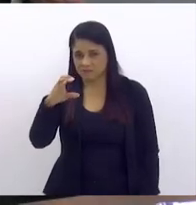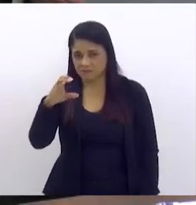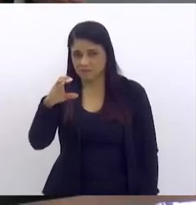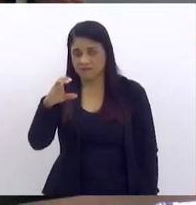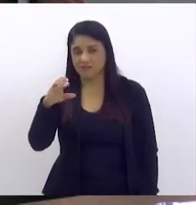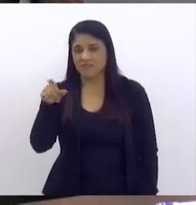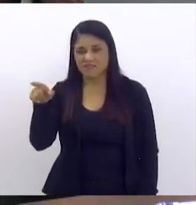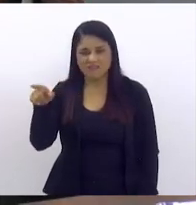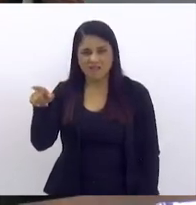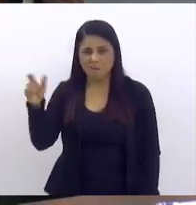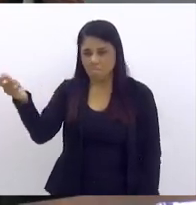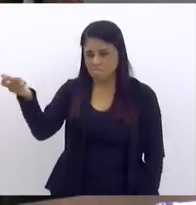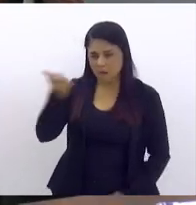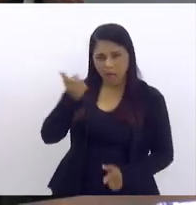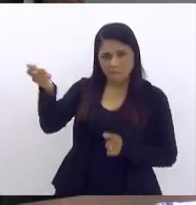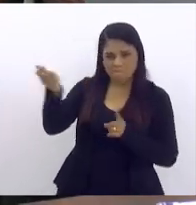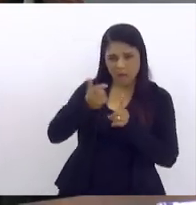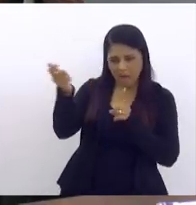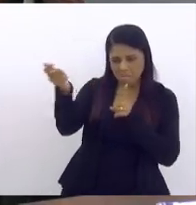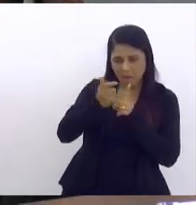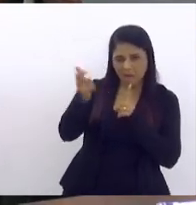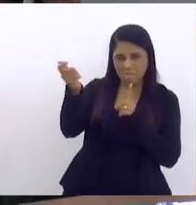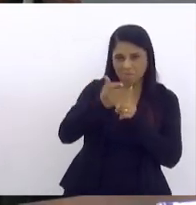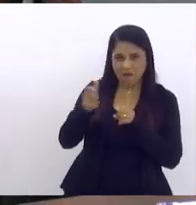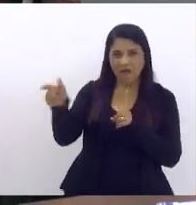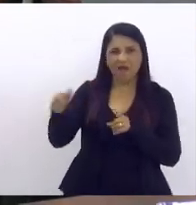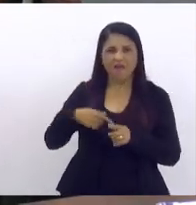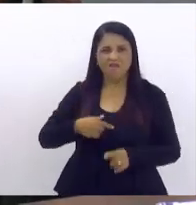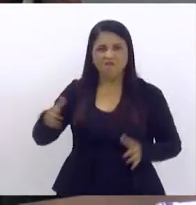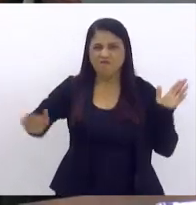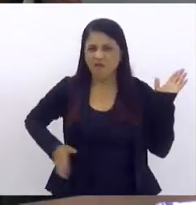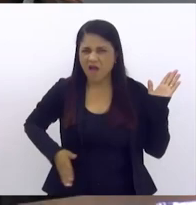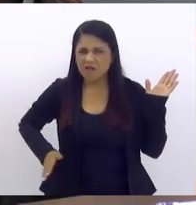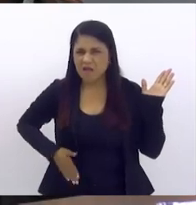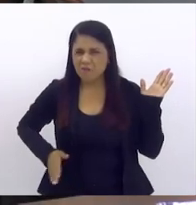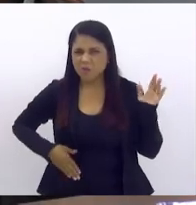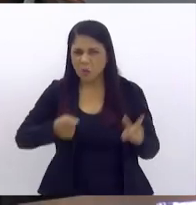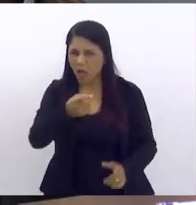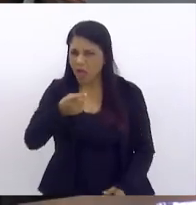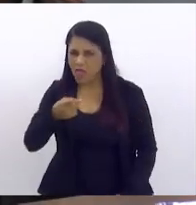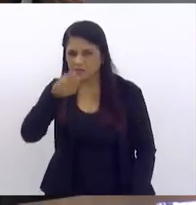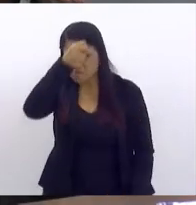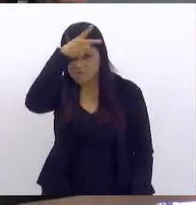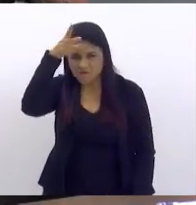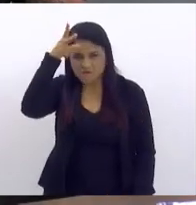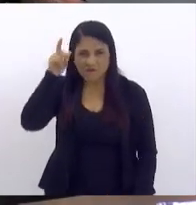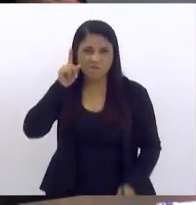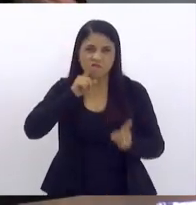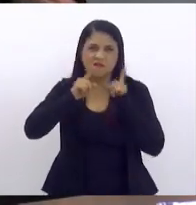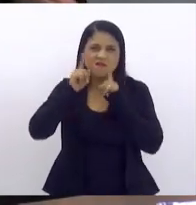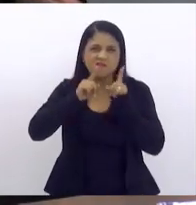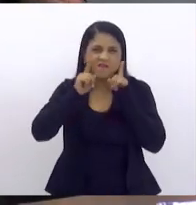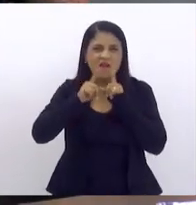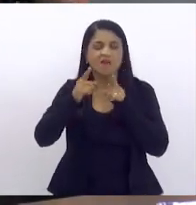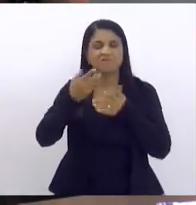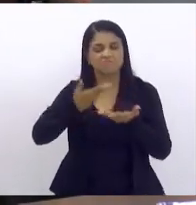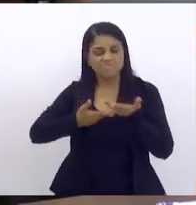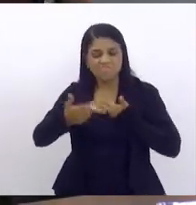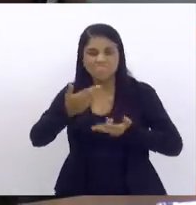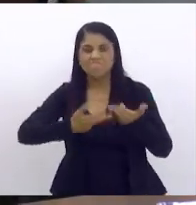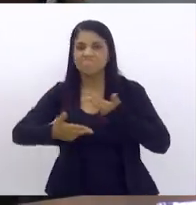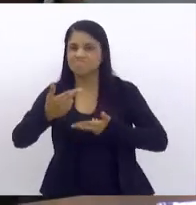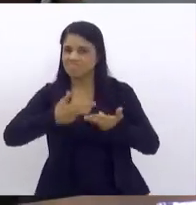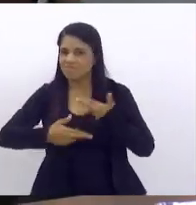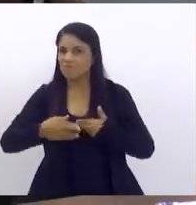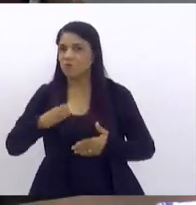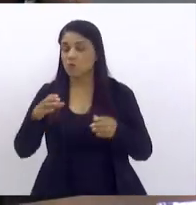esse vagabundo que é o Quaquá, o ex-prefeitinho de Maricá, que defende o Comando Vermelho, que tem relações obscuras com o Comando Vermelho e que